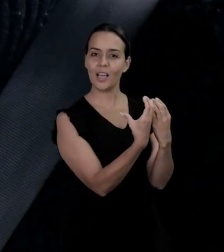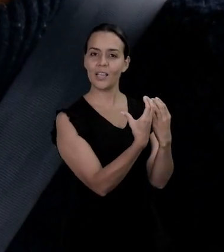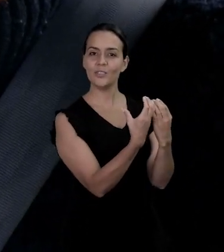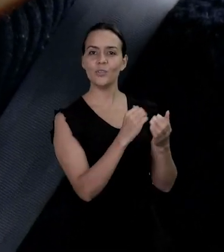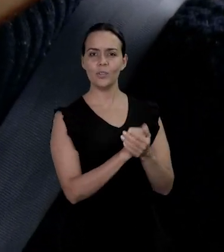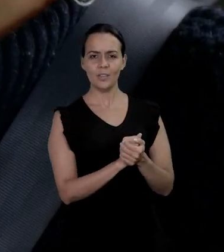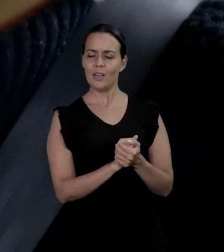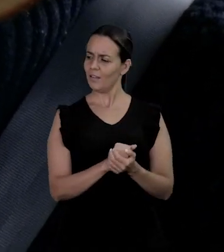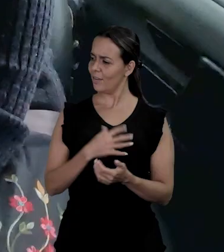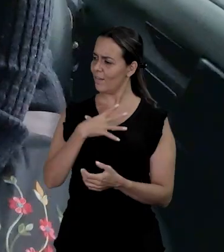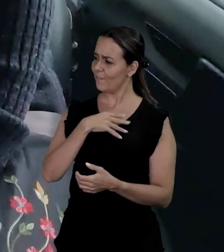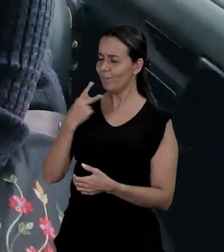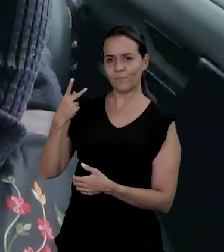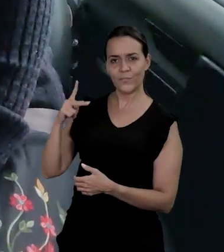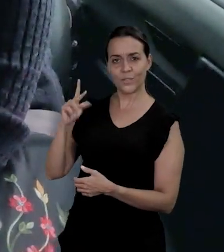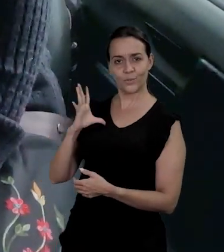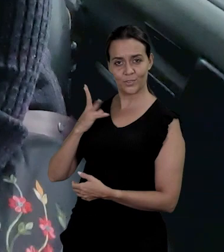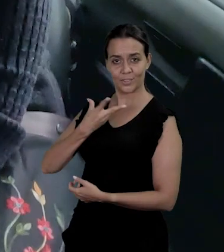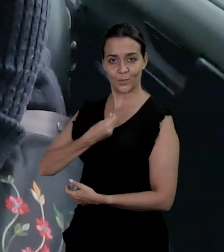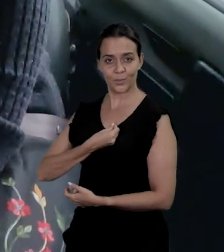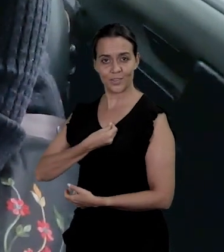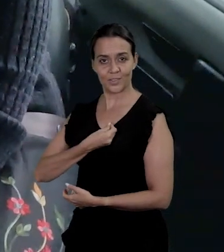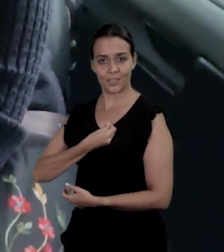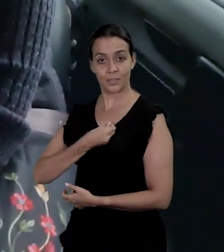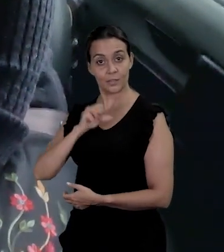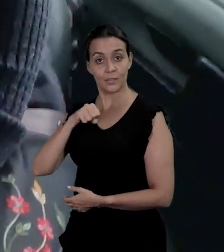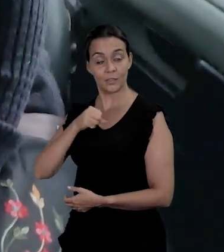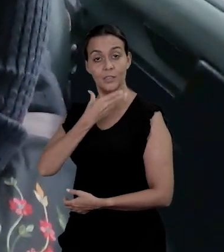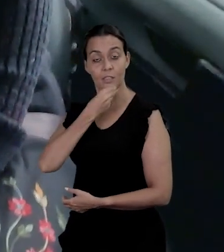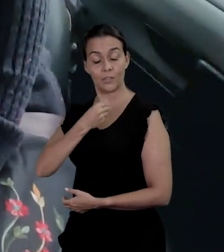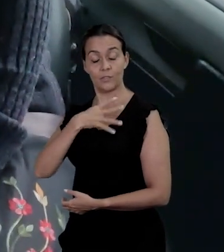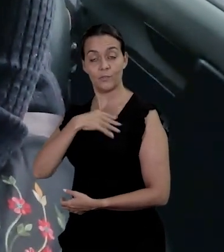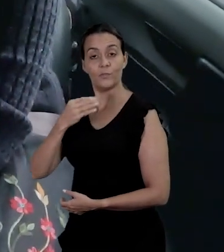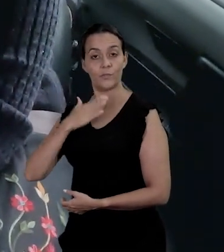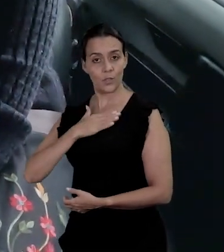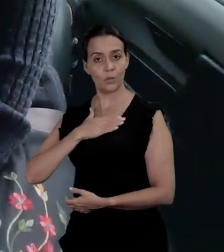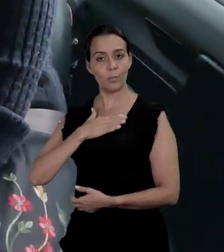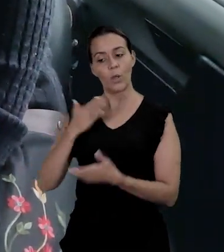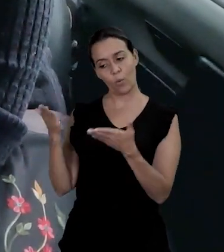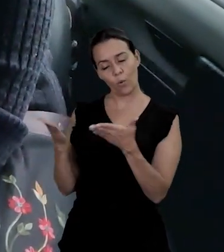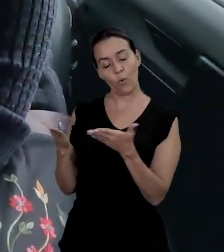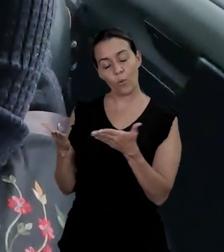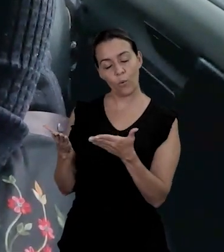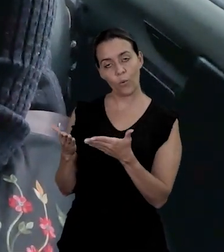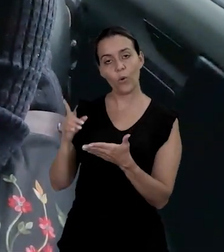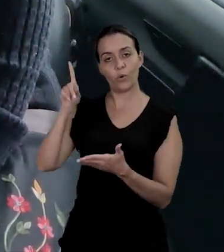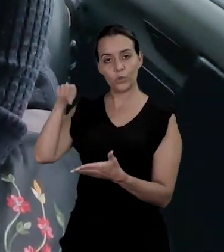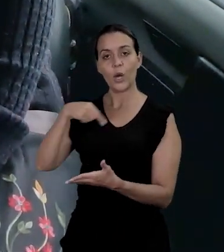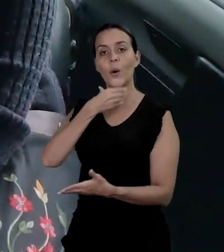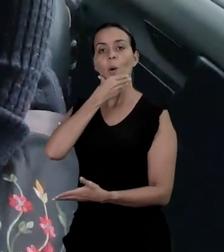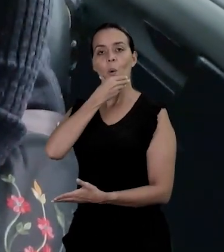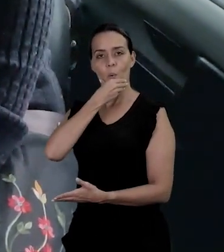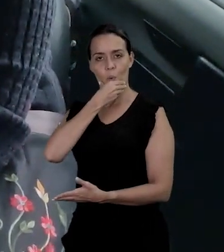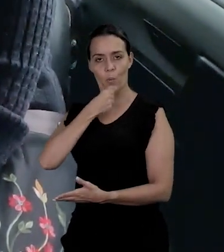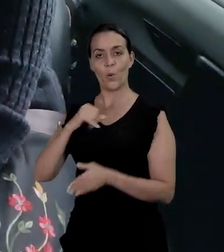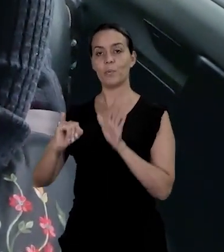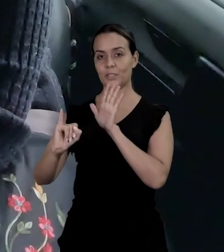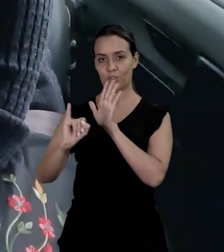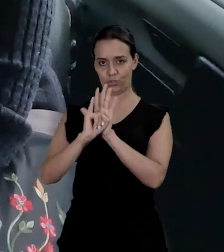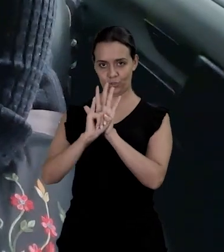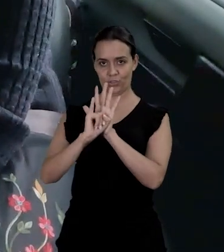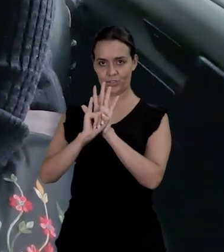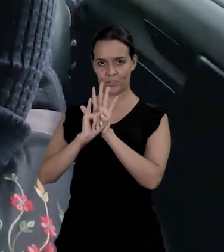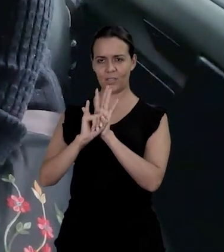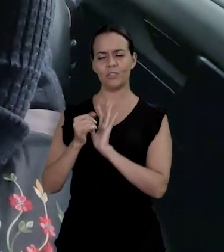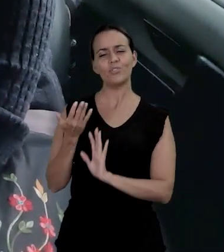como da comunidade. Gente, e o seu filho é trans? Então, meu filho, sim, ele se